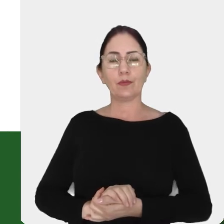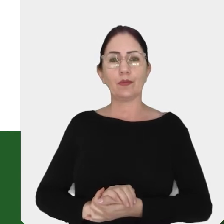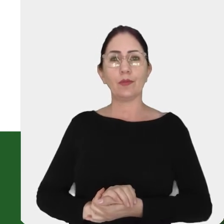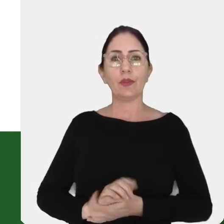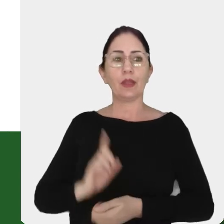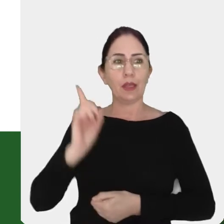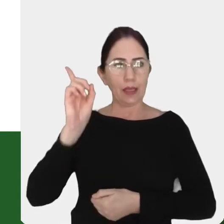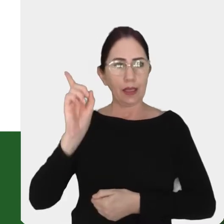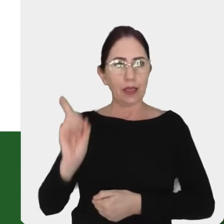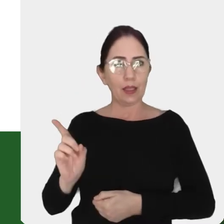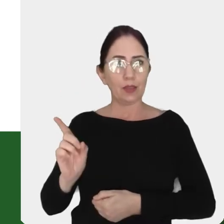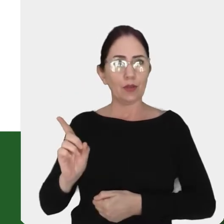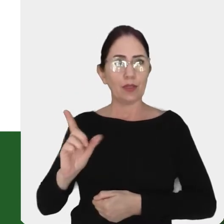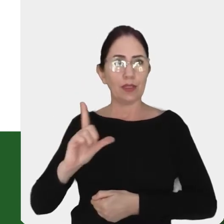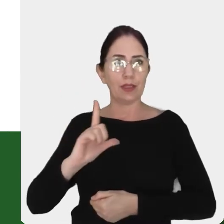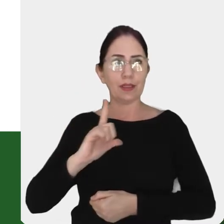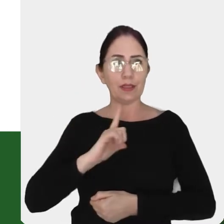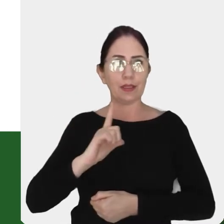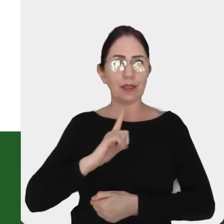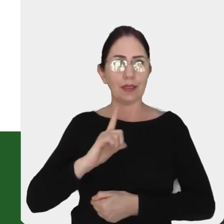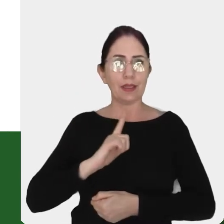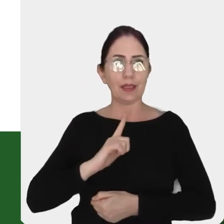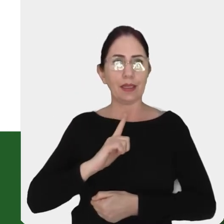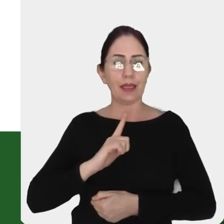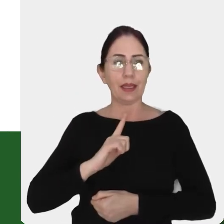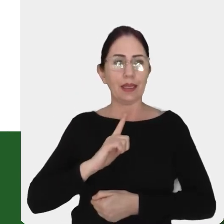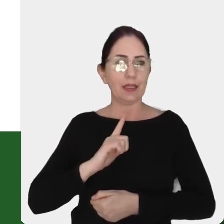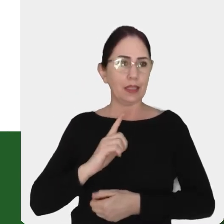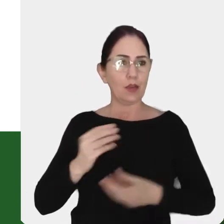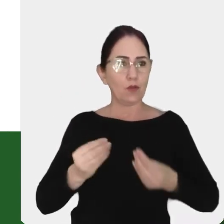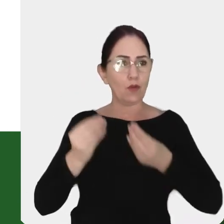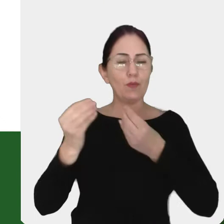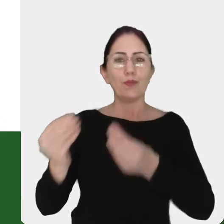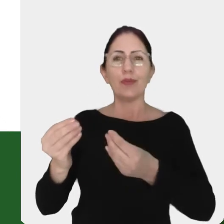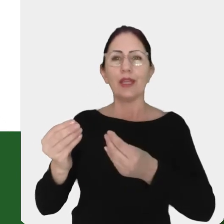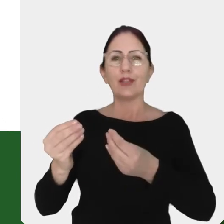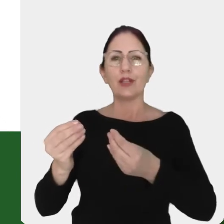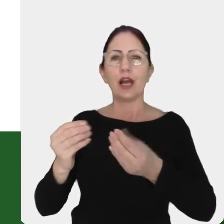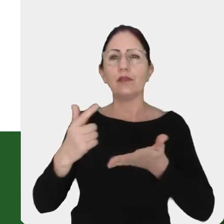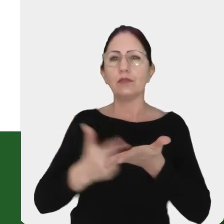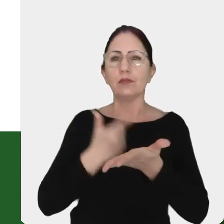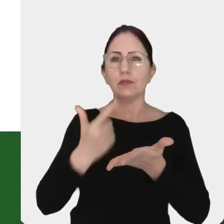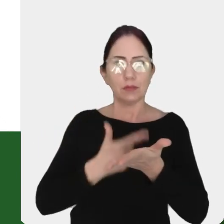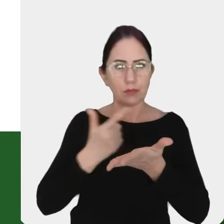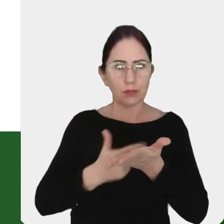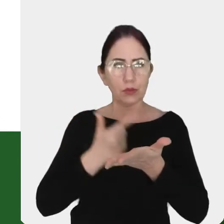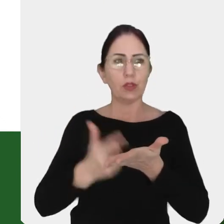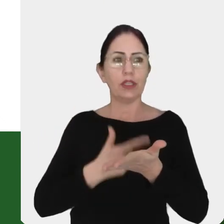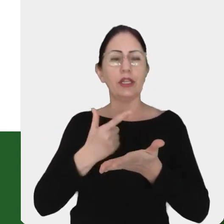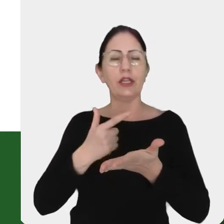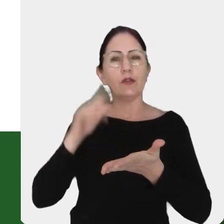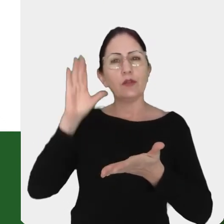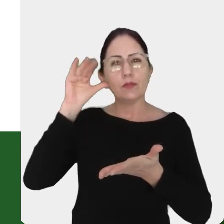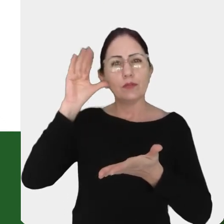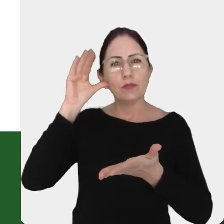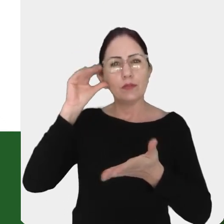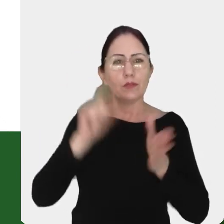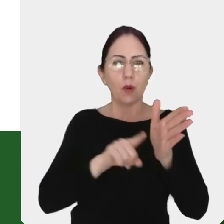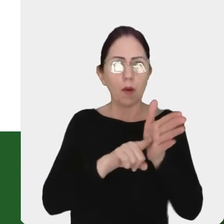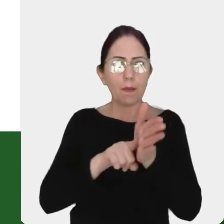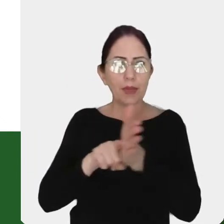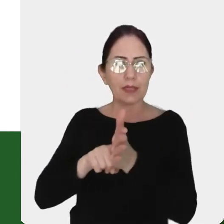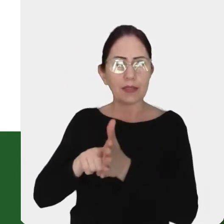Esse autor que estava citado antes é o Gibbon Zip. Eu vou deixar aqui para vocês uma bibliografia para vocês irem dando